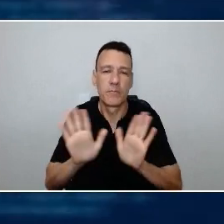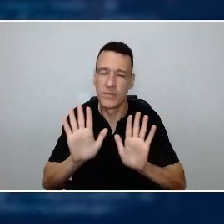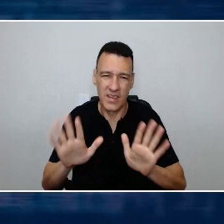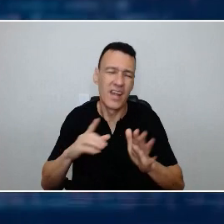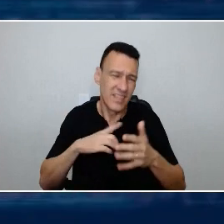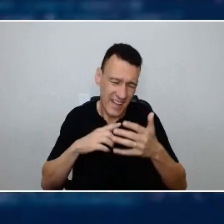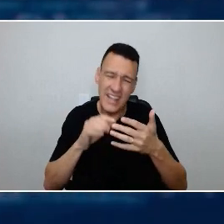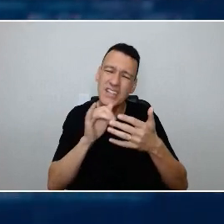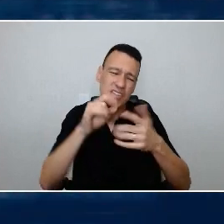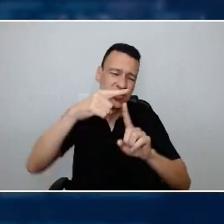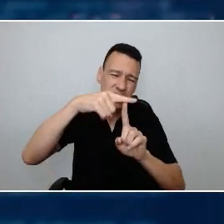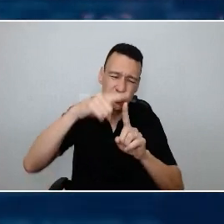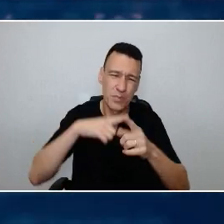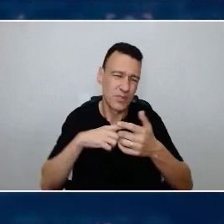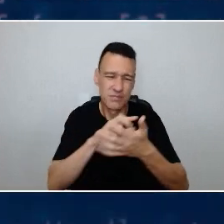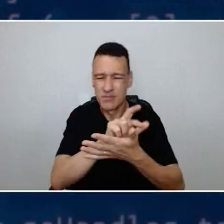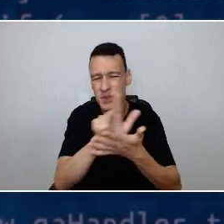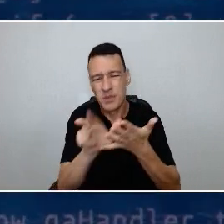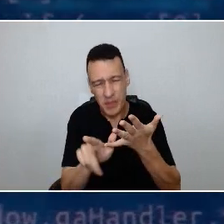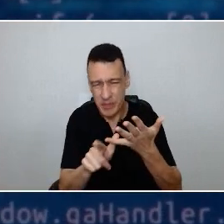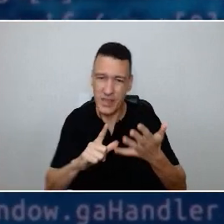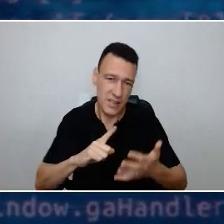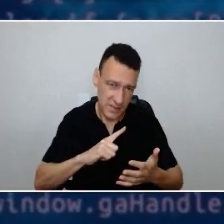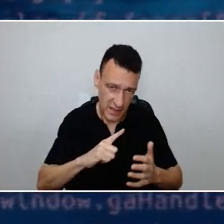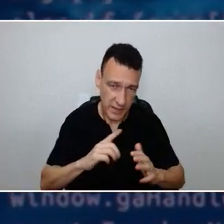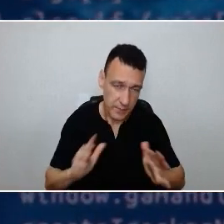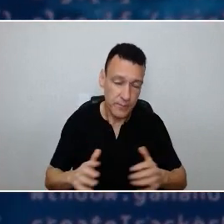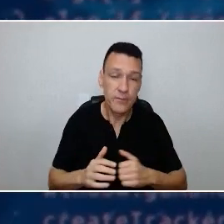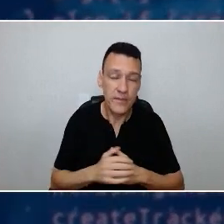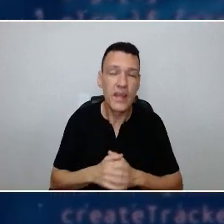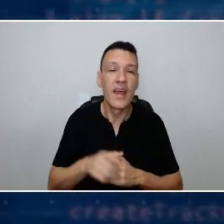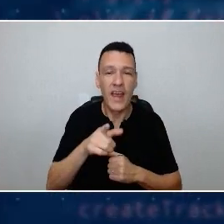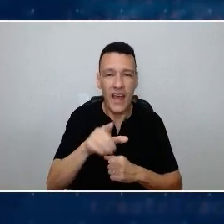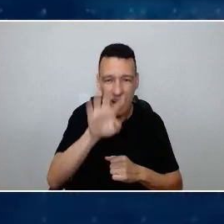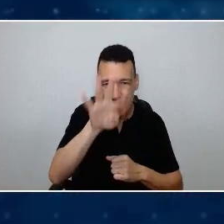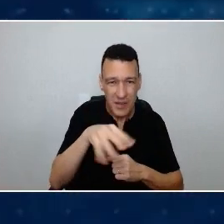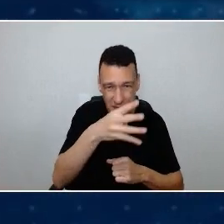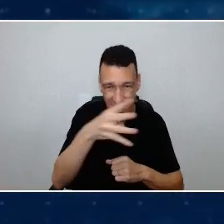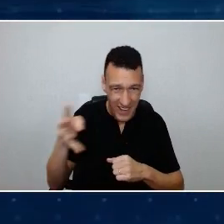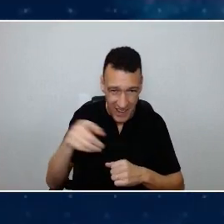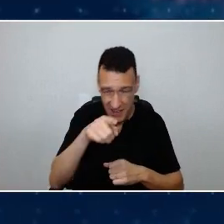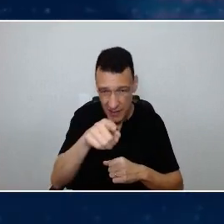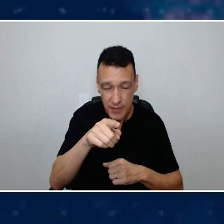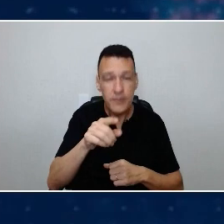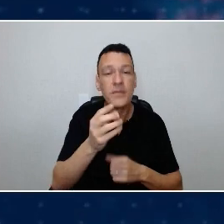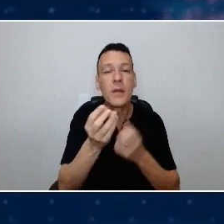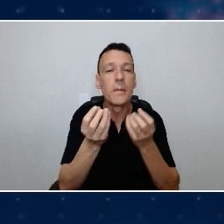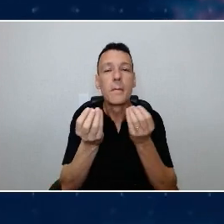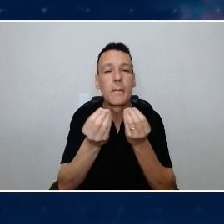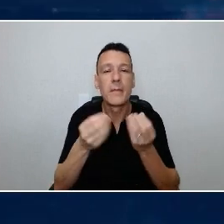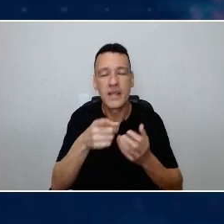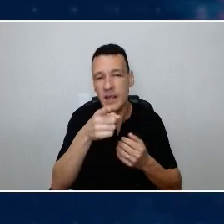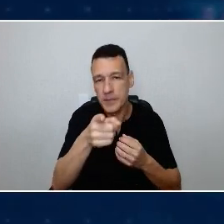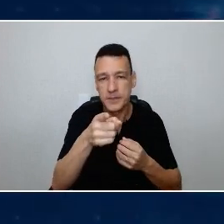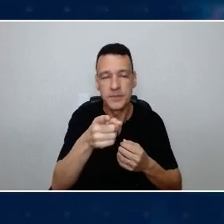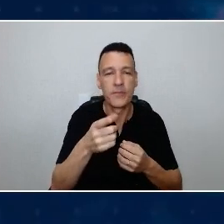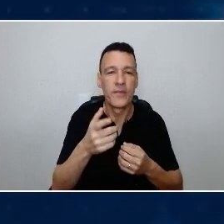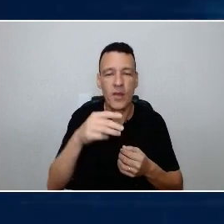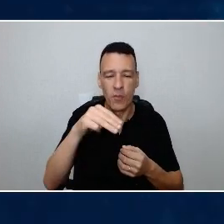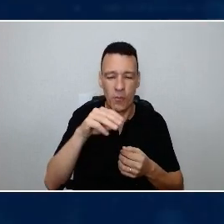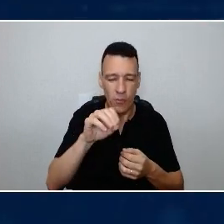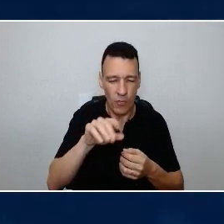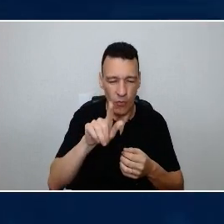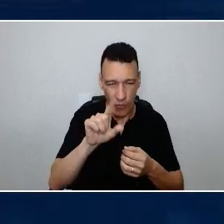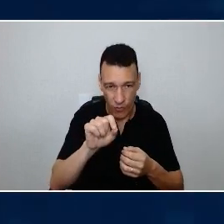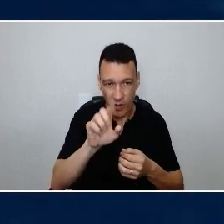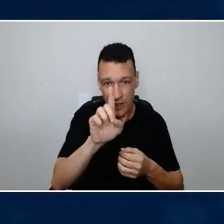eh Isso aqui é uma tabelinha que a mongodb usa para classificar o tipo de de de